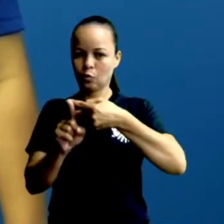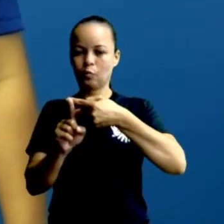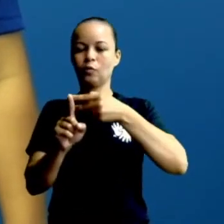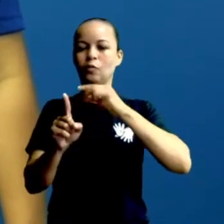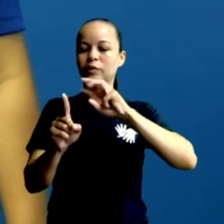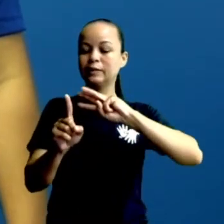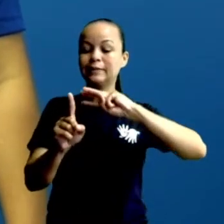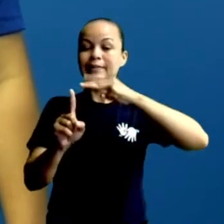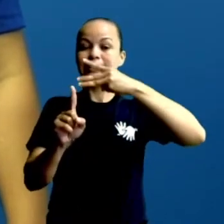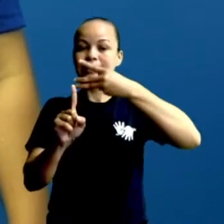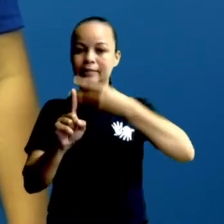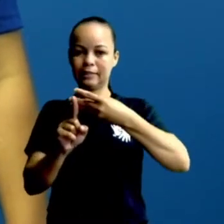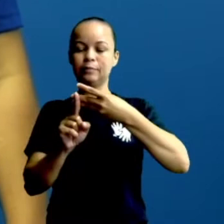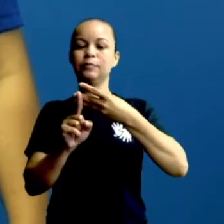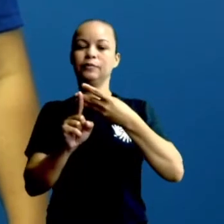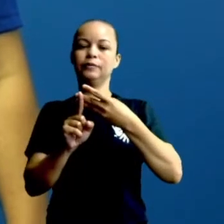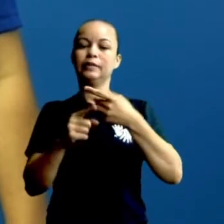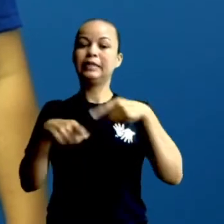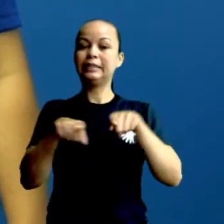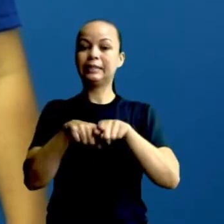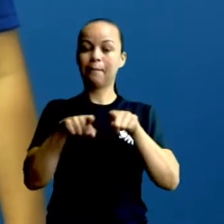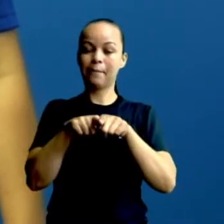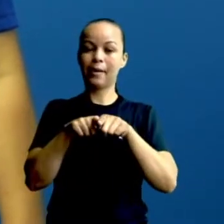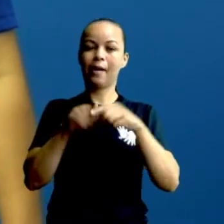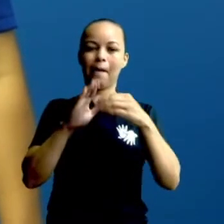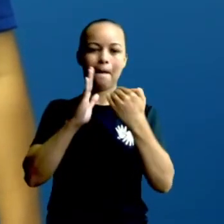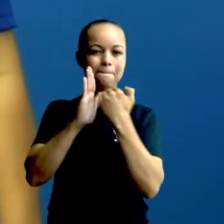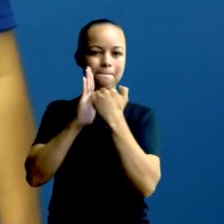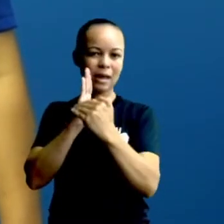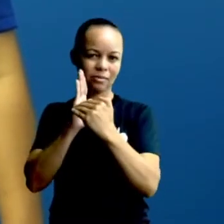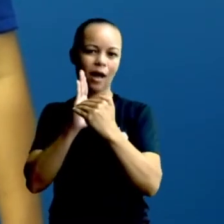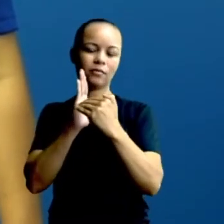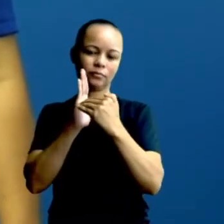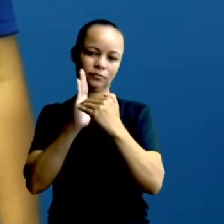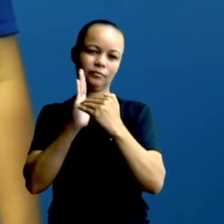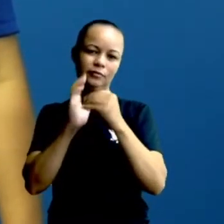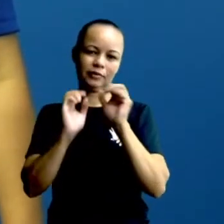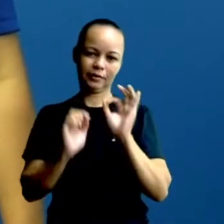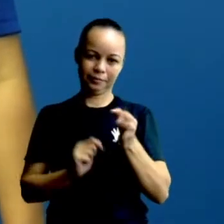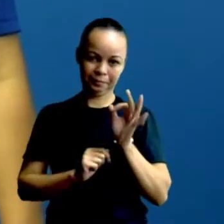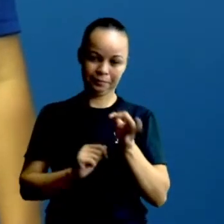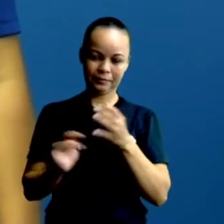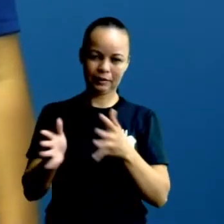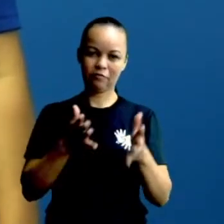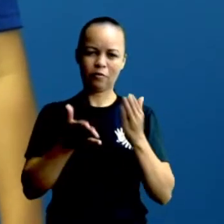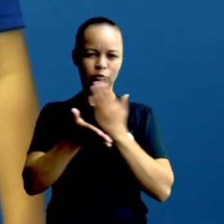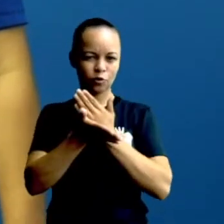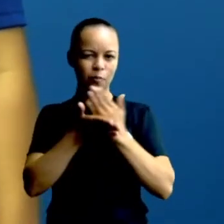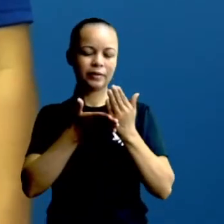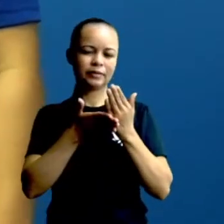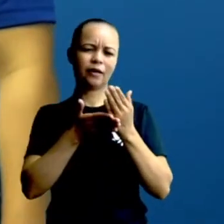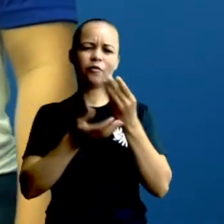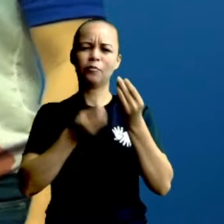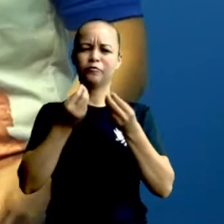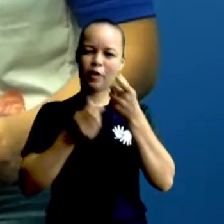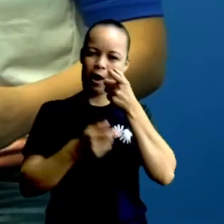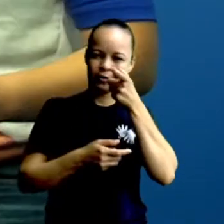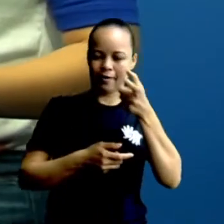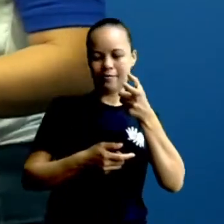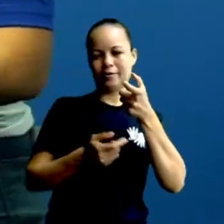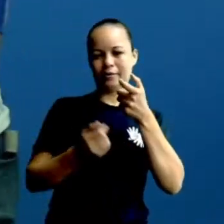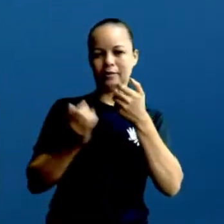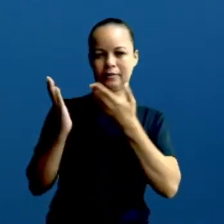triplo um metal certo vamos lá vamos ver como a